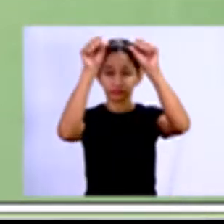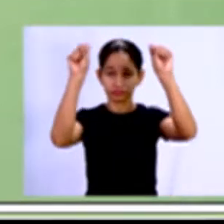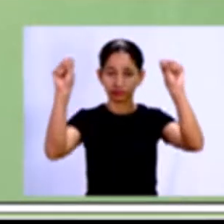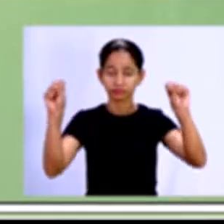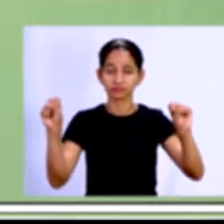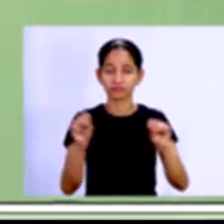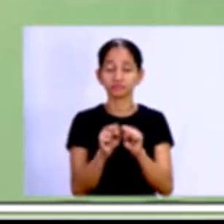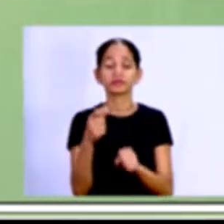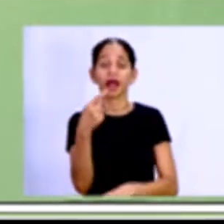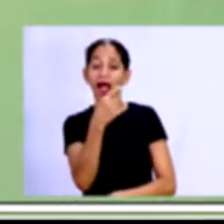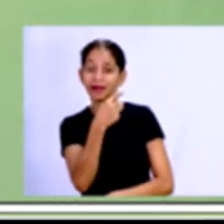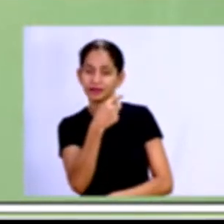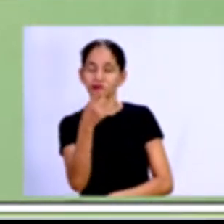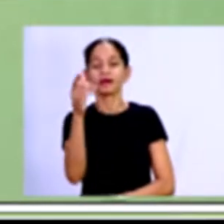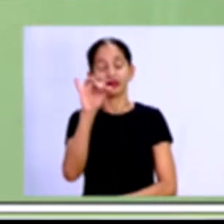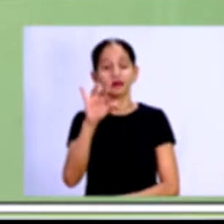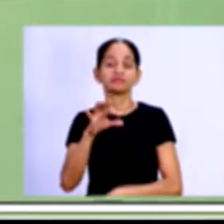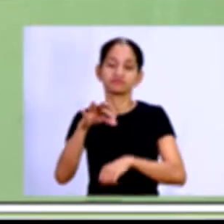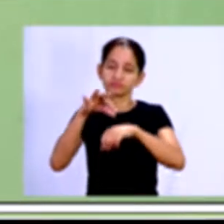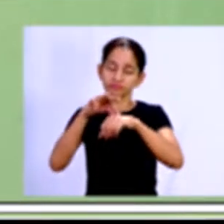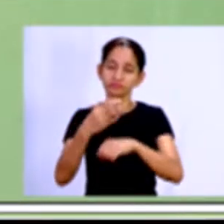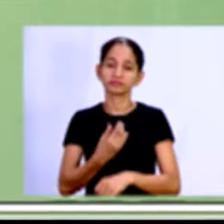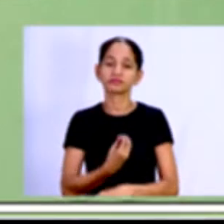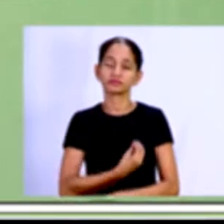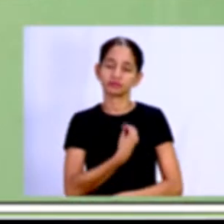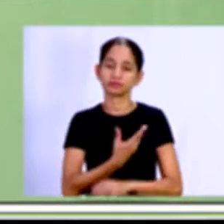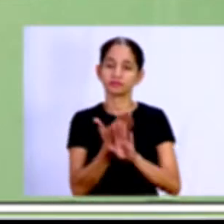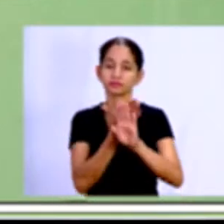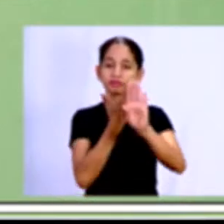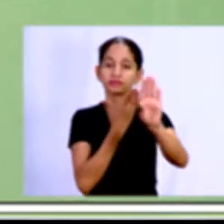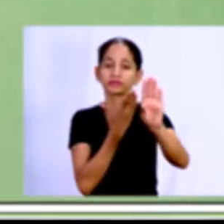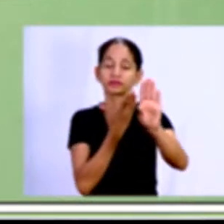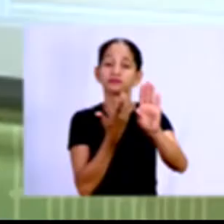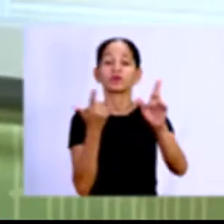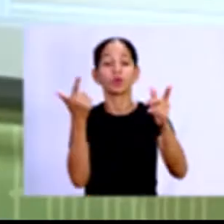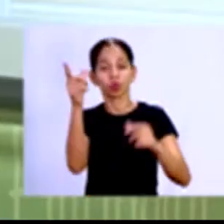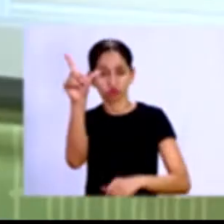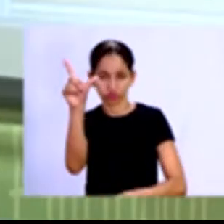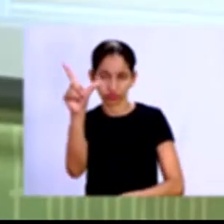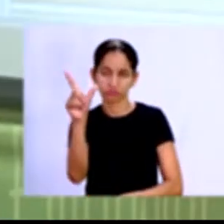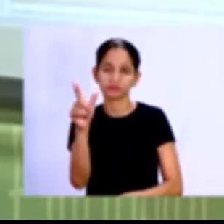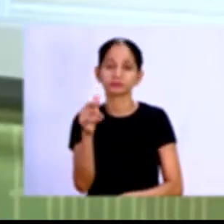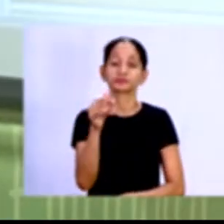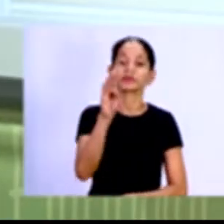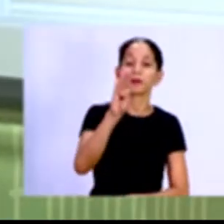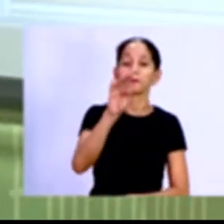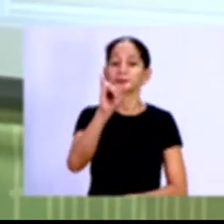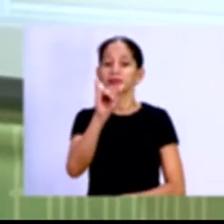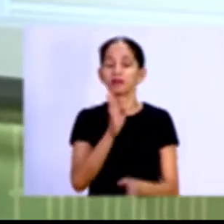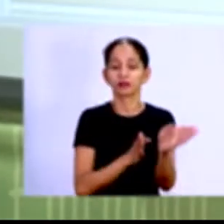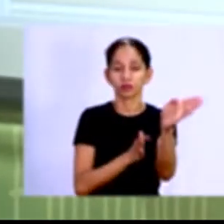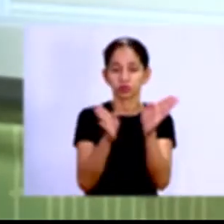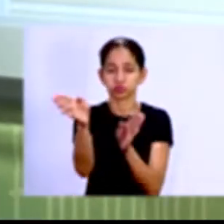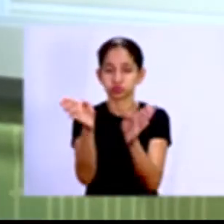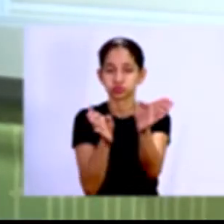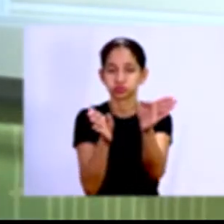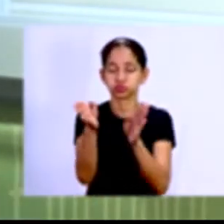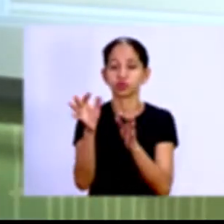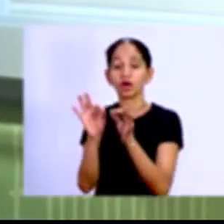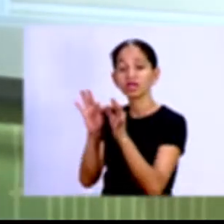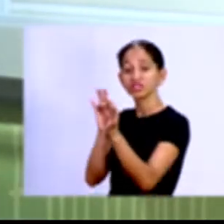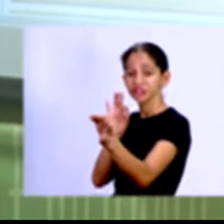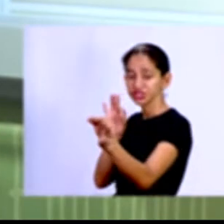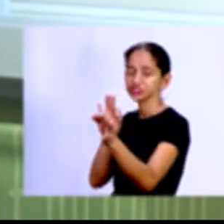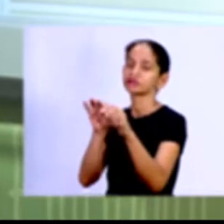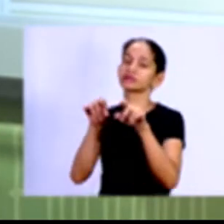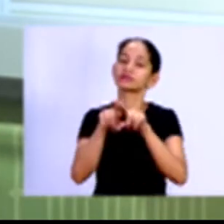né, semipresencial, também conhecido como B-Learning, né? Então, bimodal. Você tem as duas